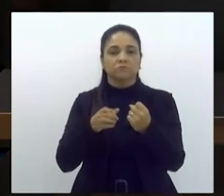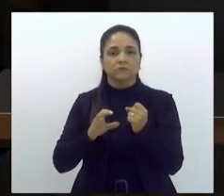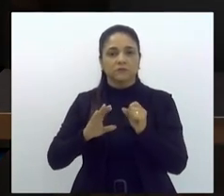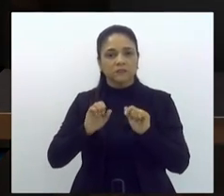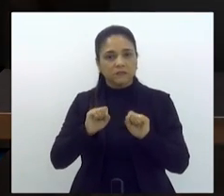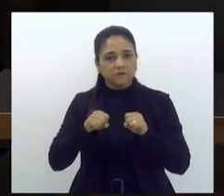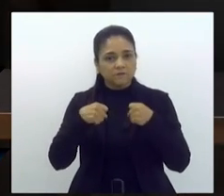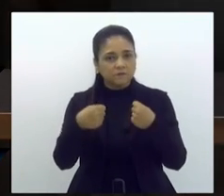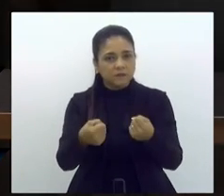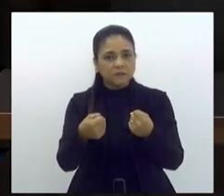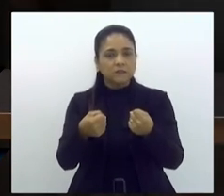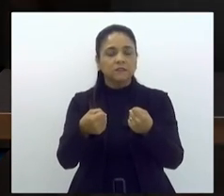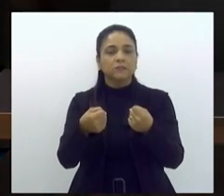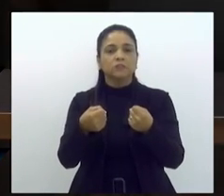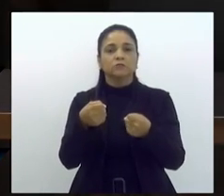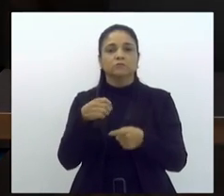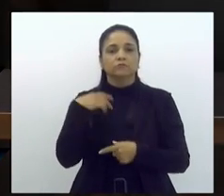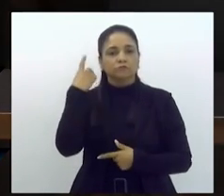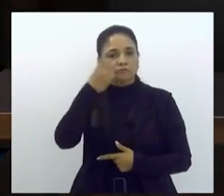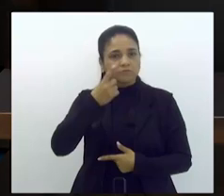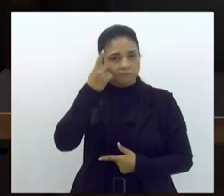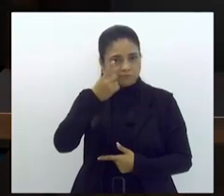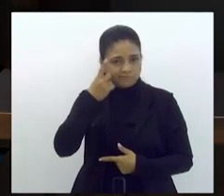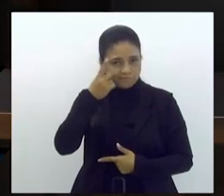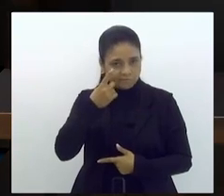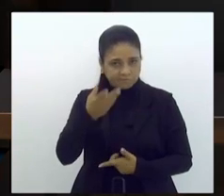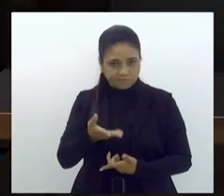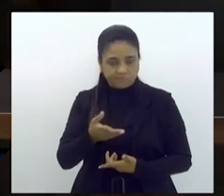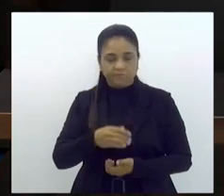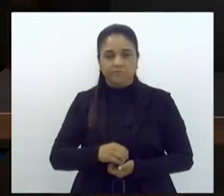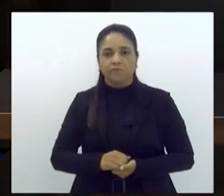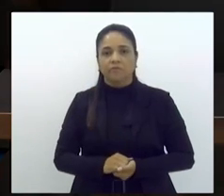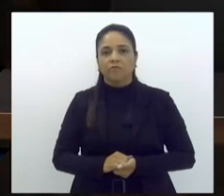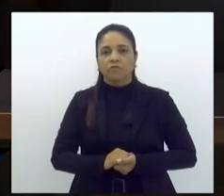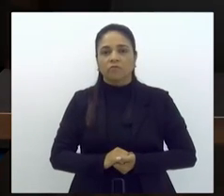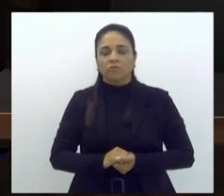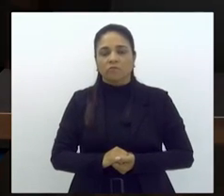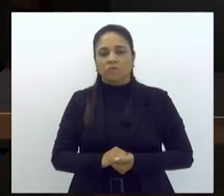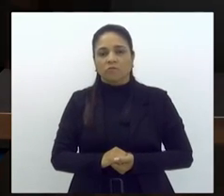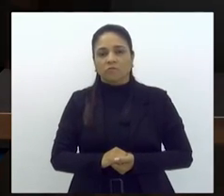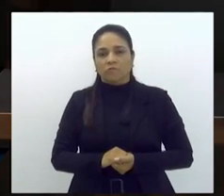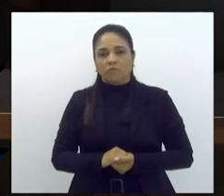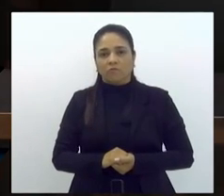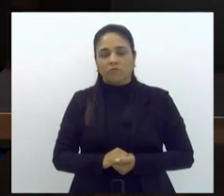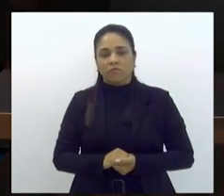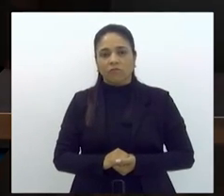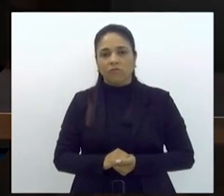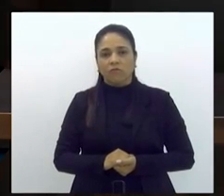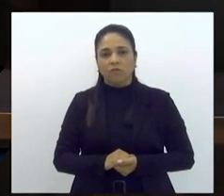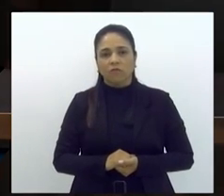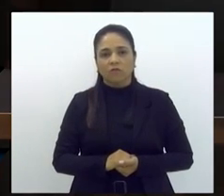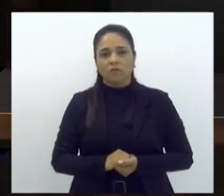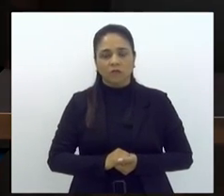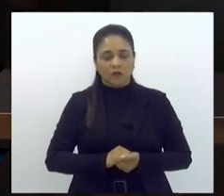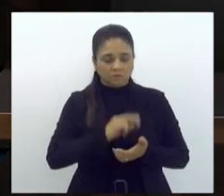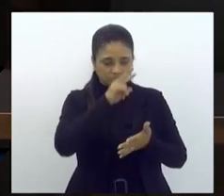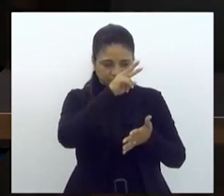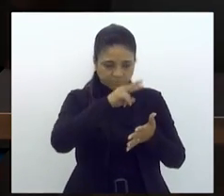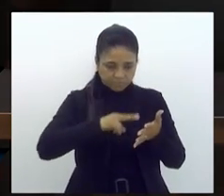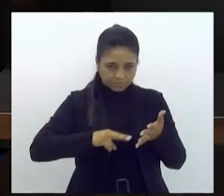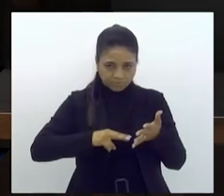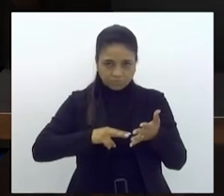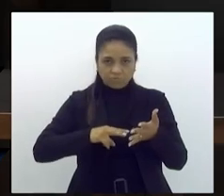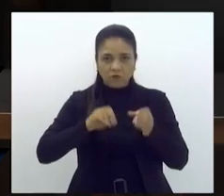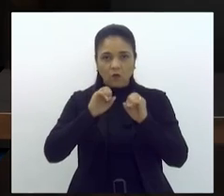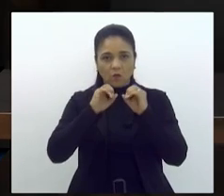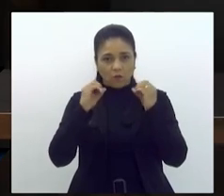das prerrogativas dos parlamentares eu lida essa nota oficial